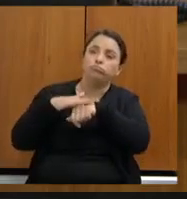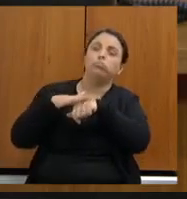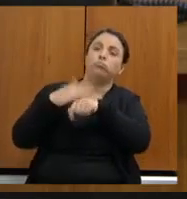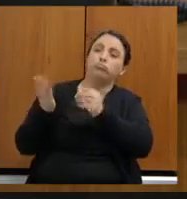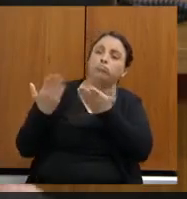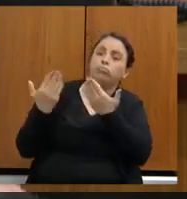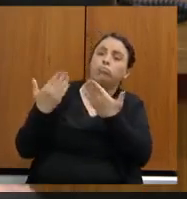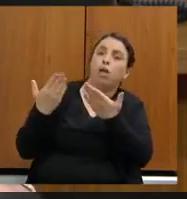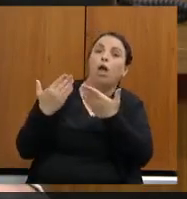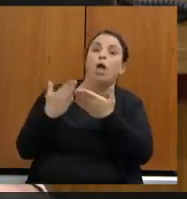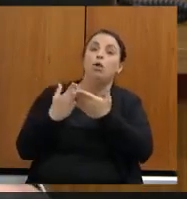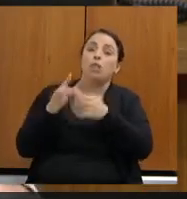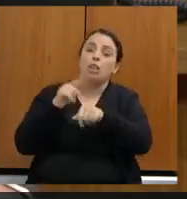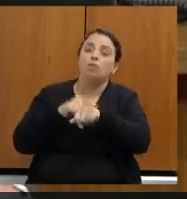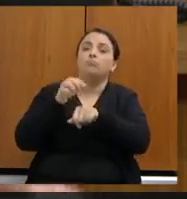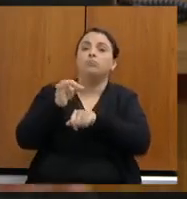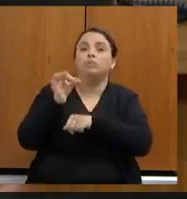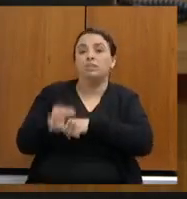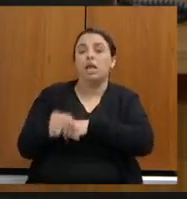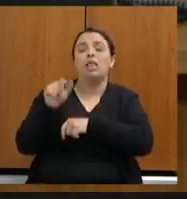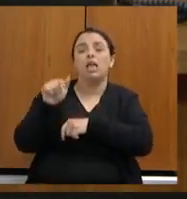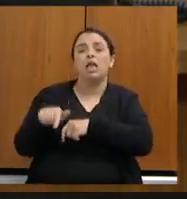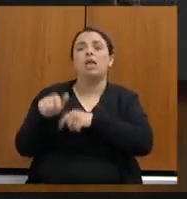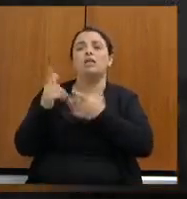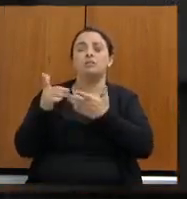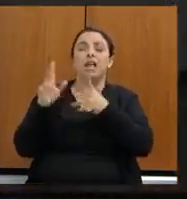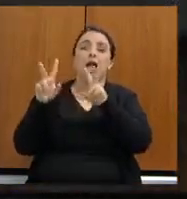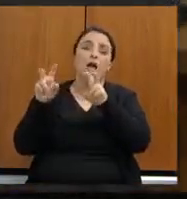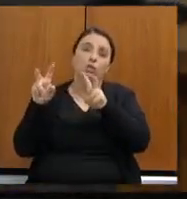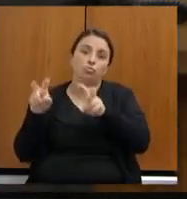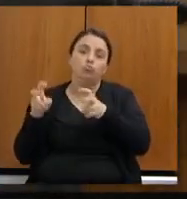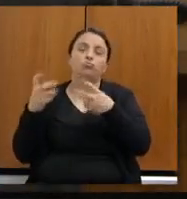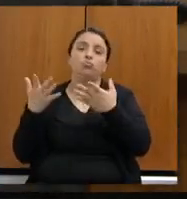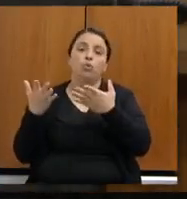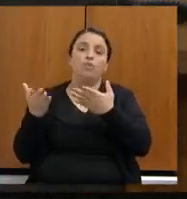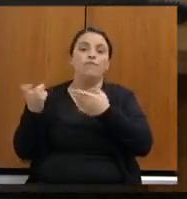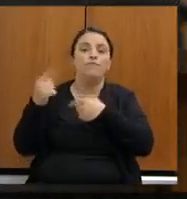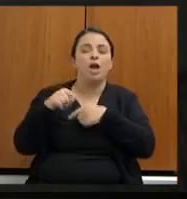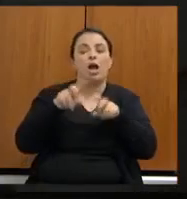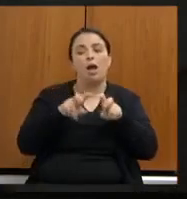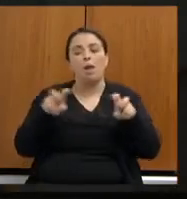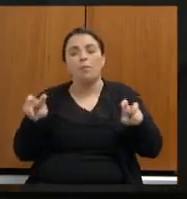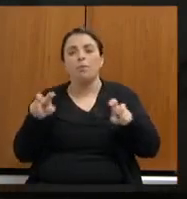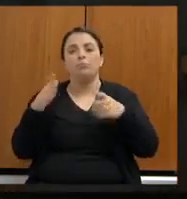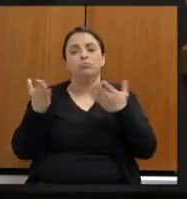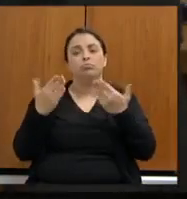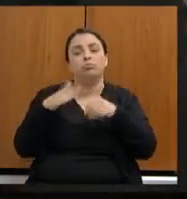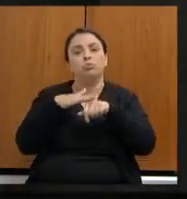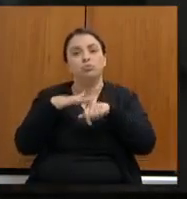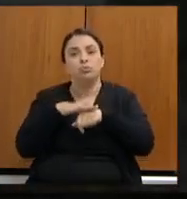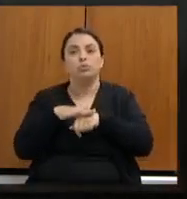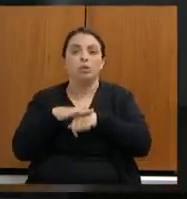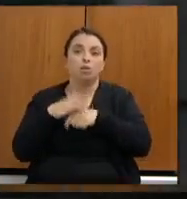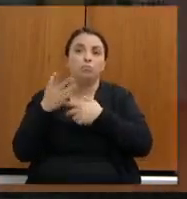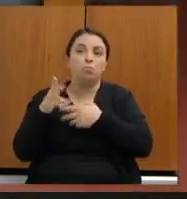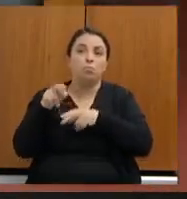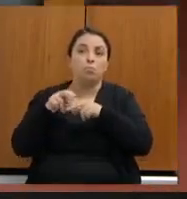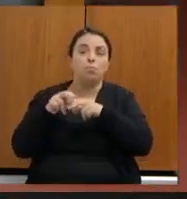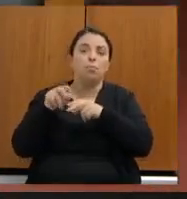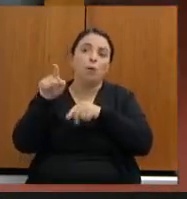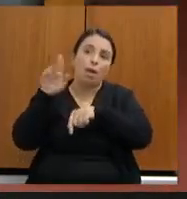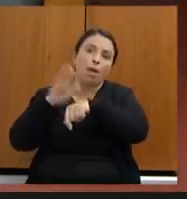no momento oportuno esse assunto vir a mesa é através do próprio governo Muito